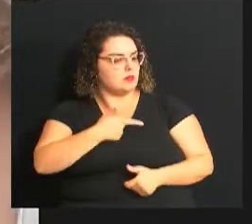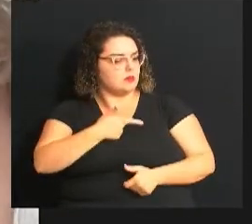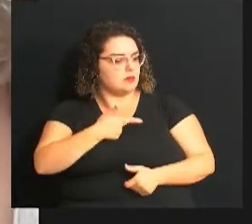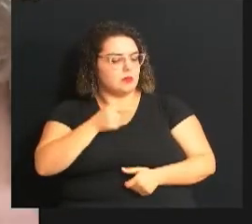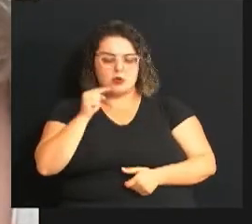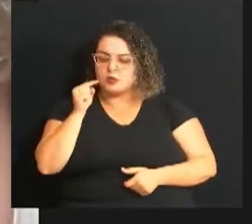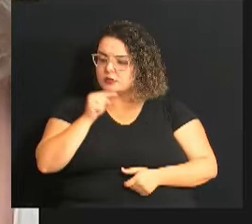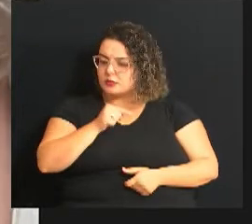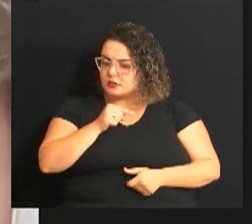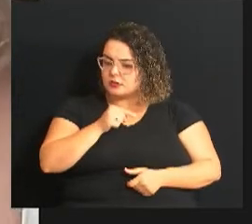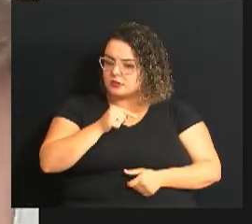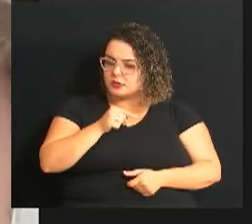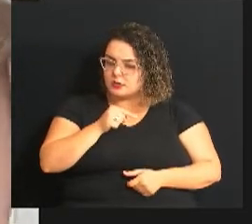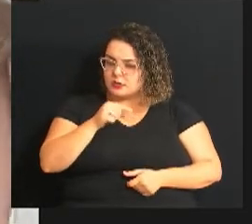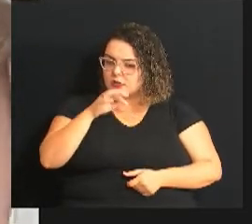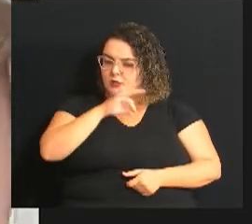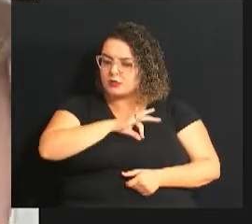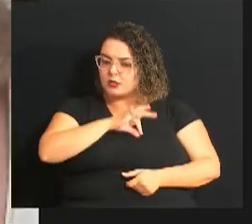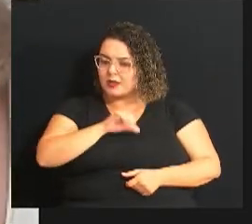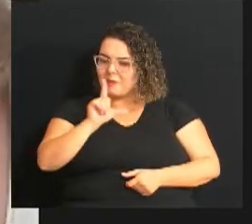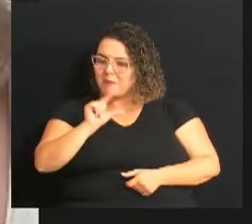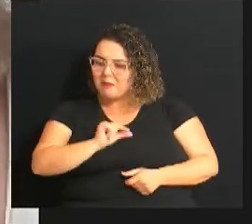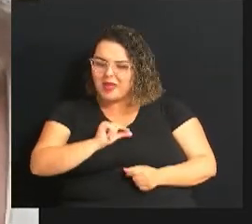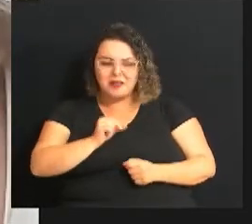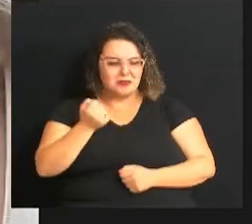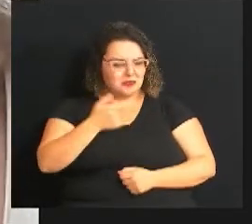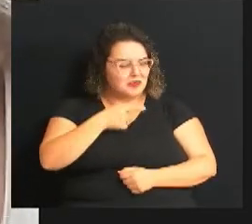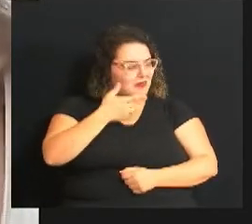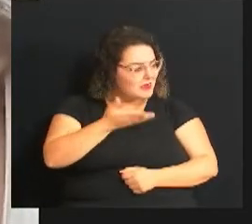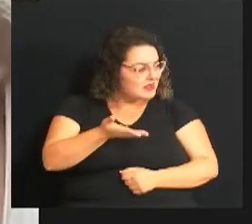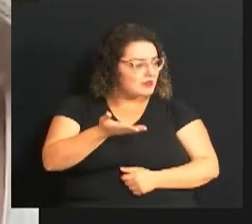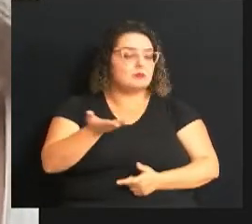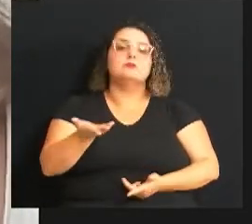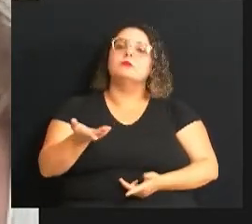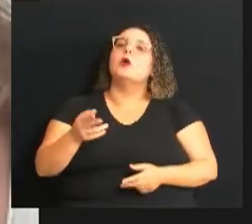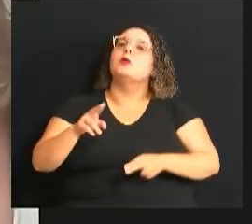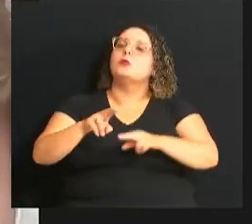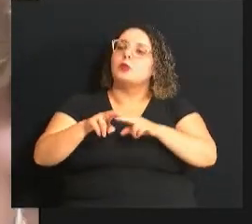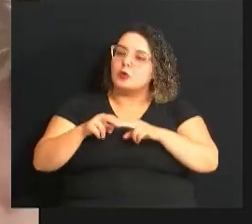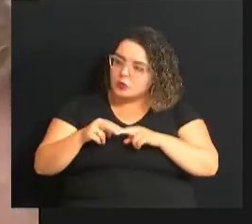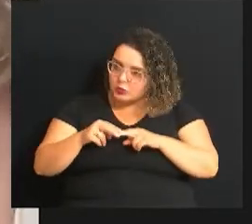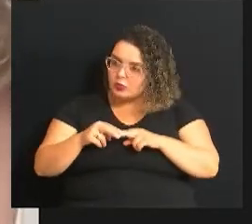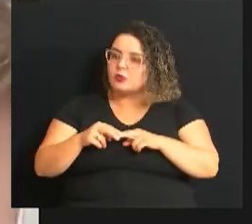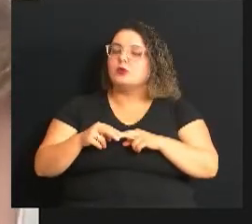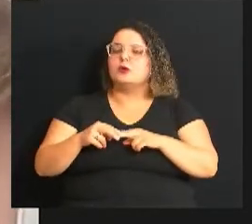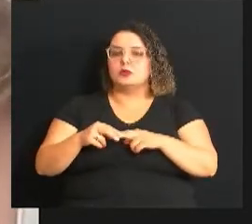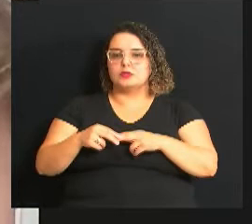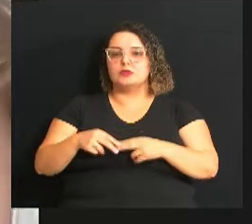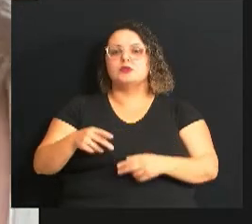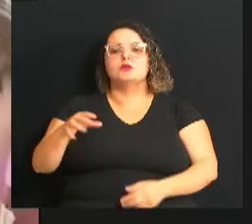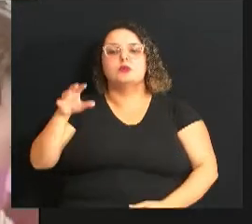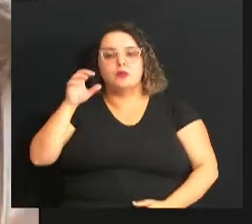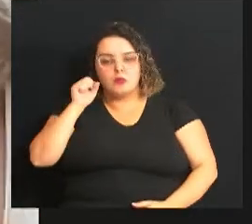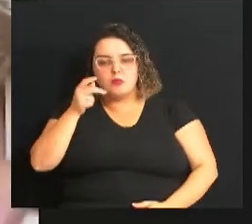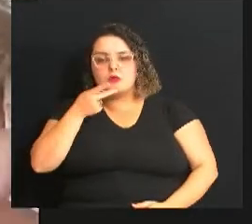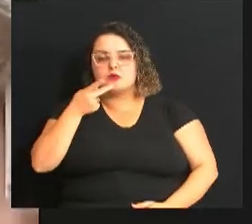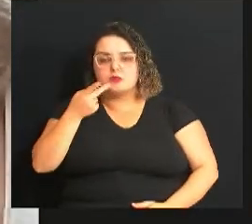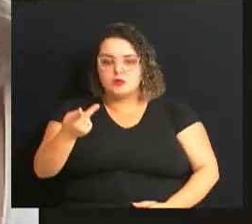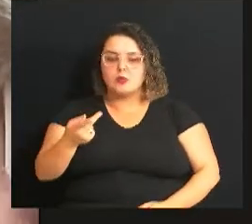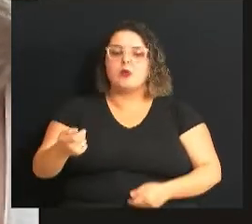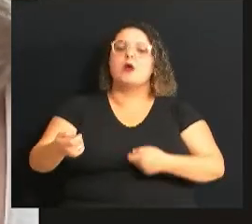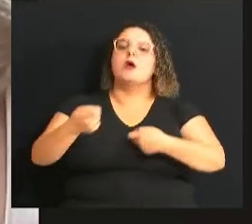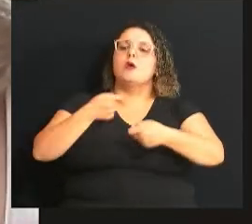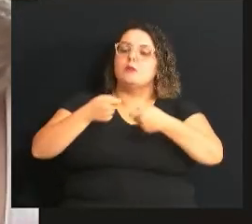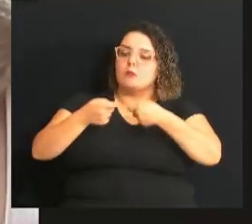não é possível. Por isso que o comentário feito pelo ouvinte realmente faz sentido. Tem que ter muita negociação e tem que ser